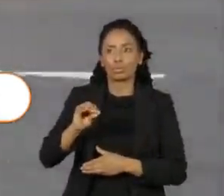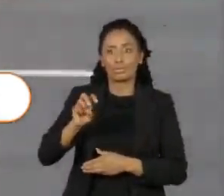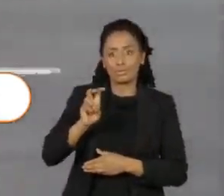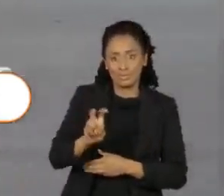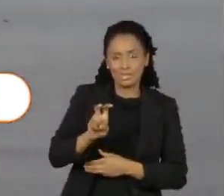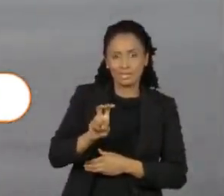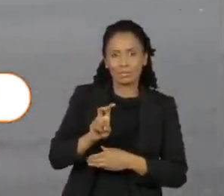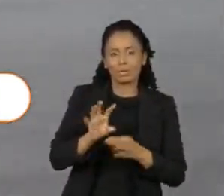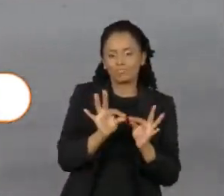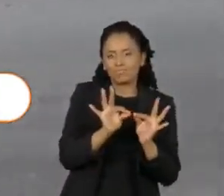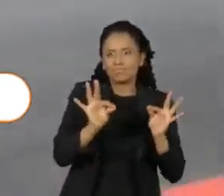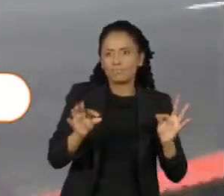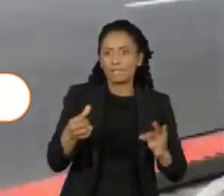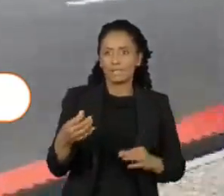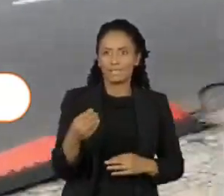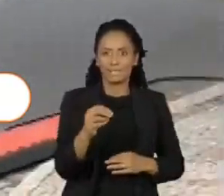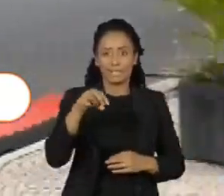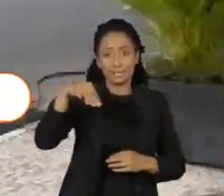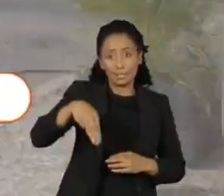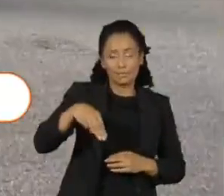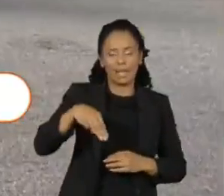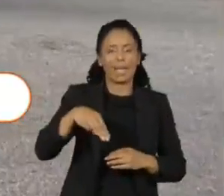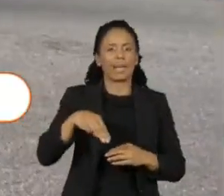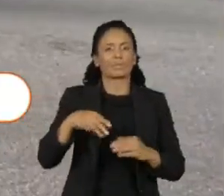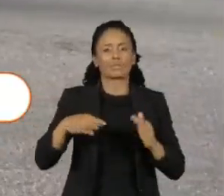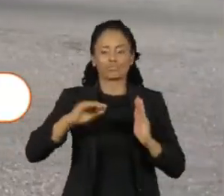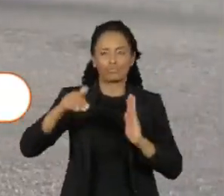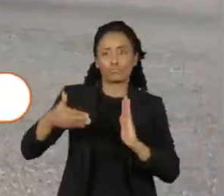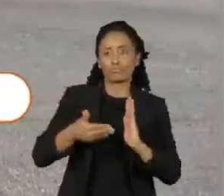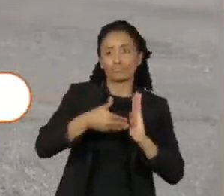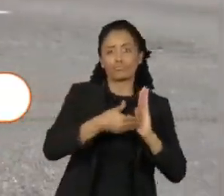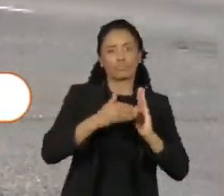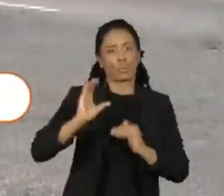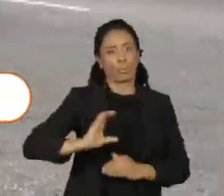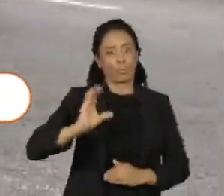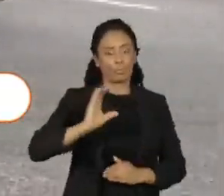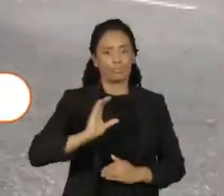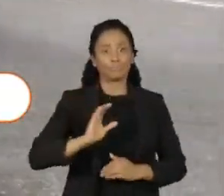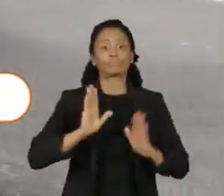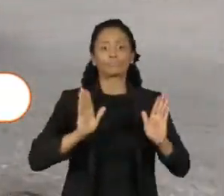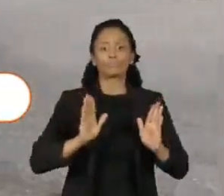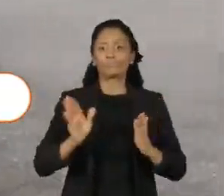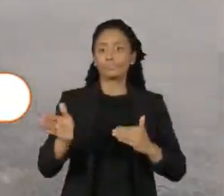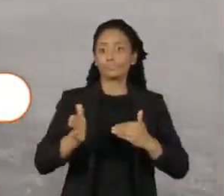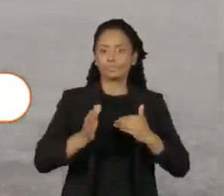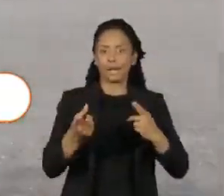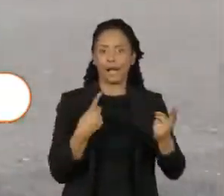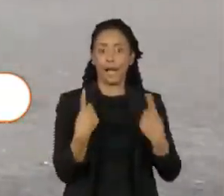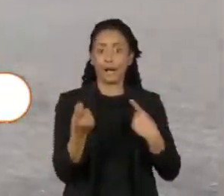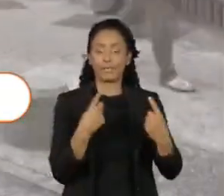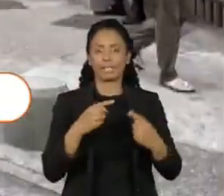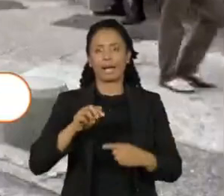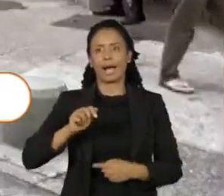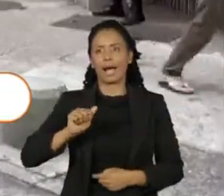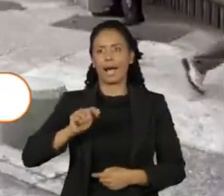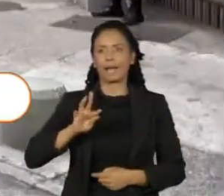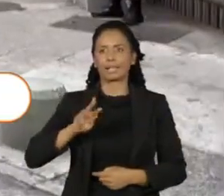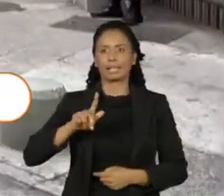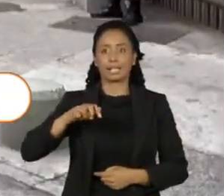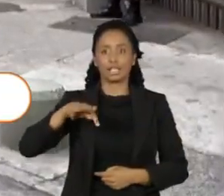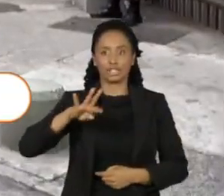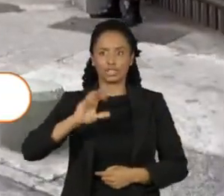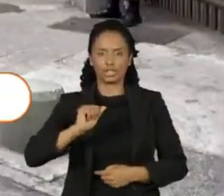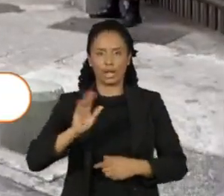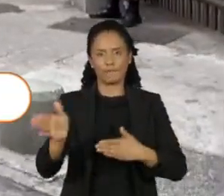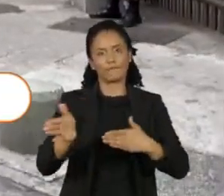600 metros do Forte de Copacabana na Avenida Atlântica está fechada e quase dois mil policiais militares e